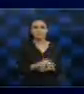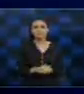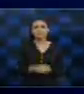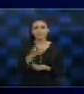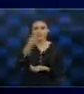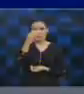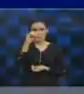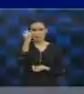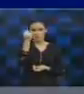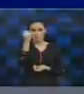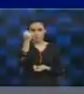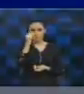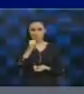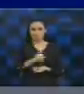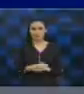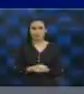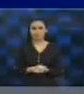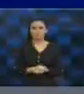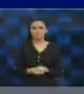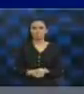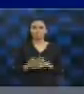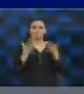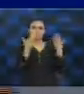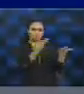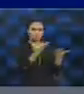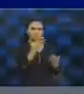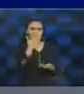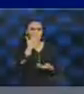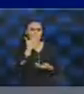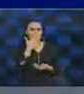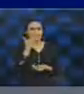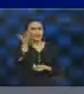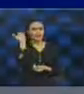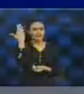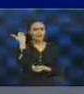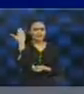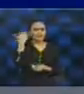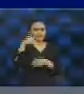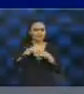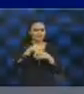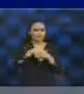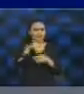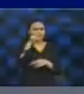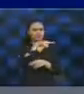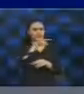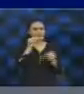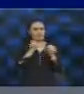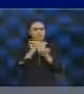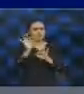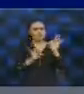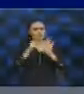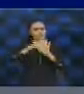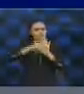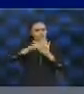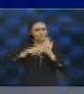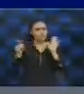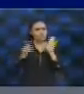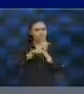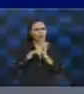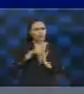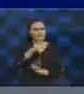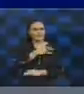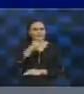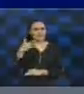30 segundos. Bem, candidato, na campanha passada, seu programa de governo para a saúde sugeria